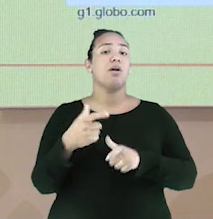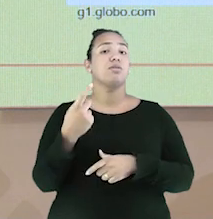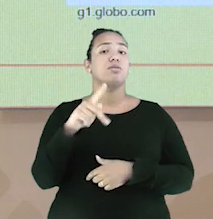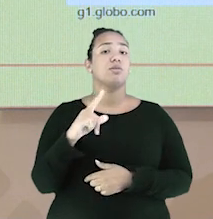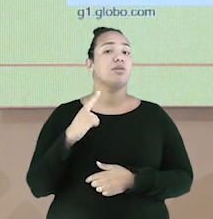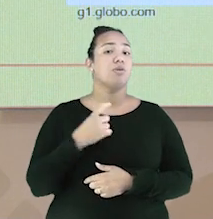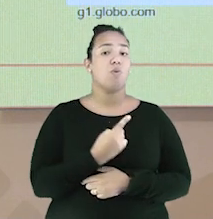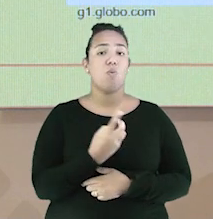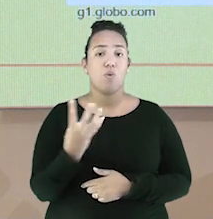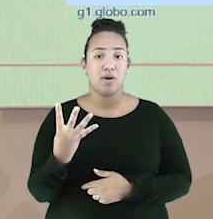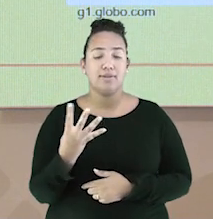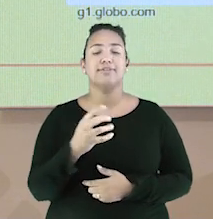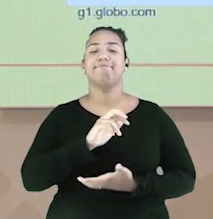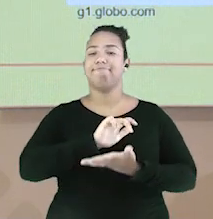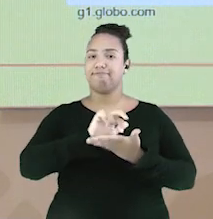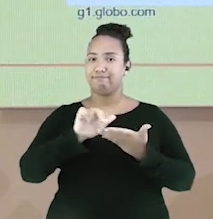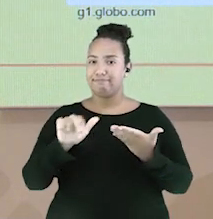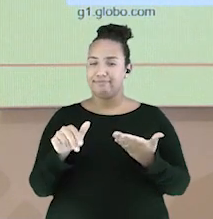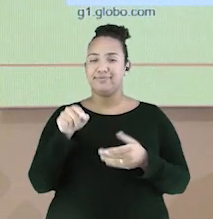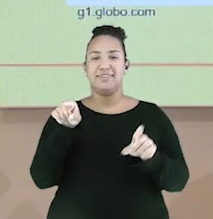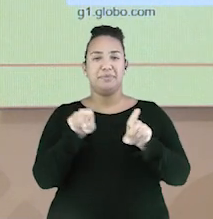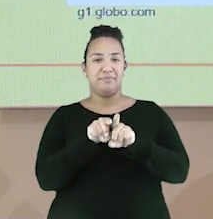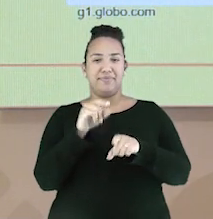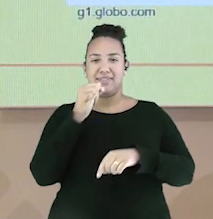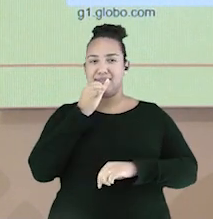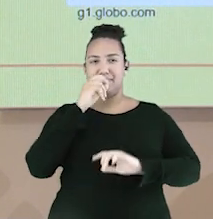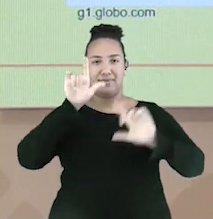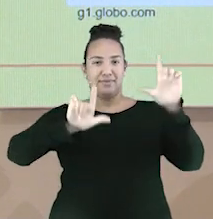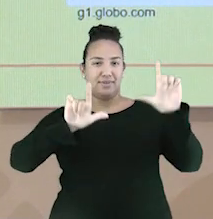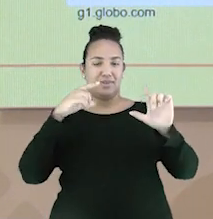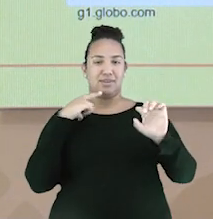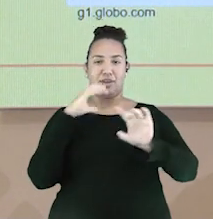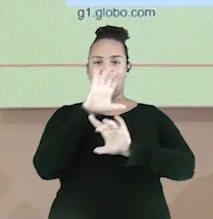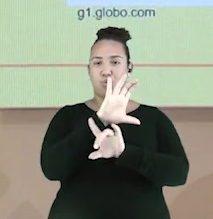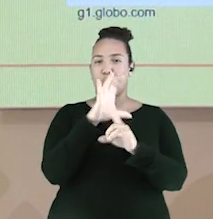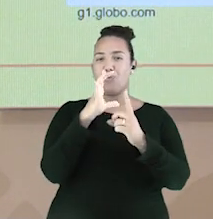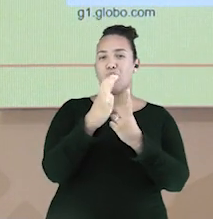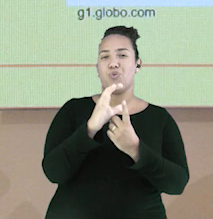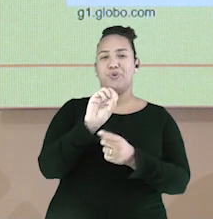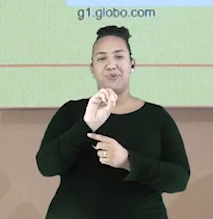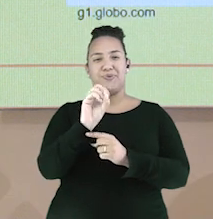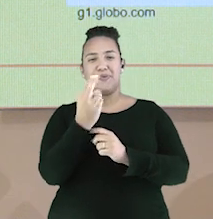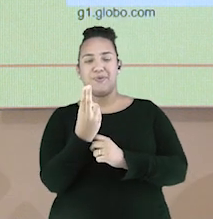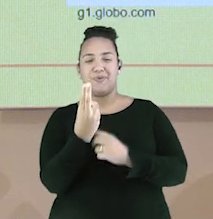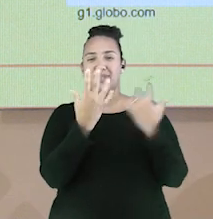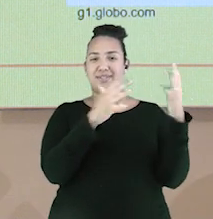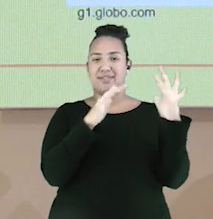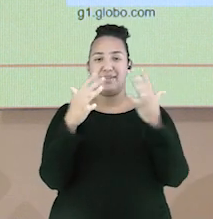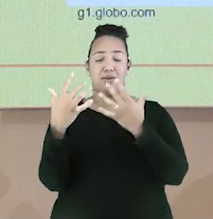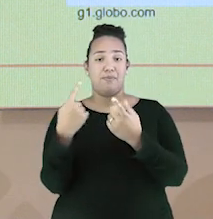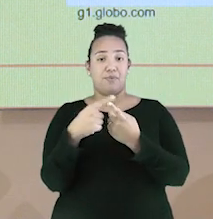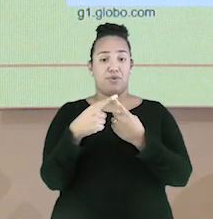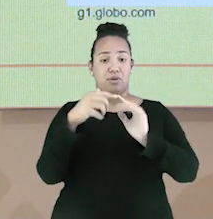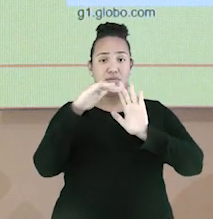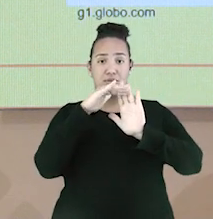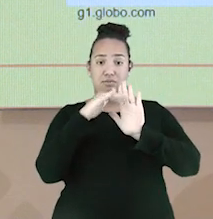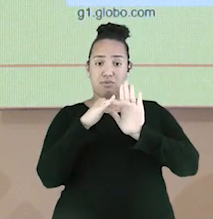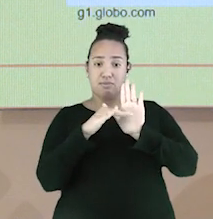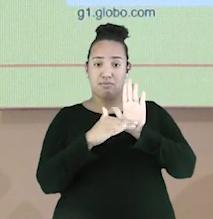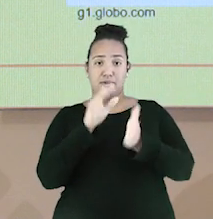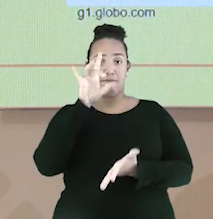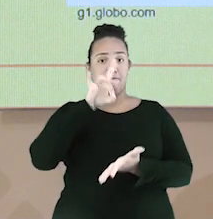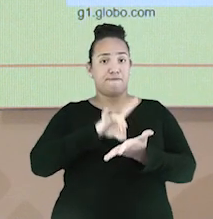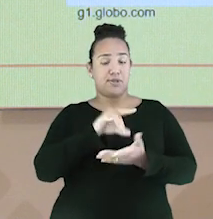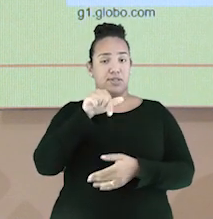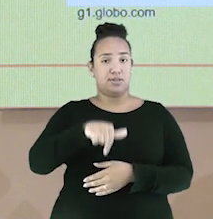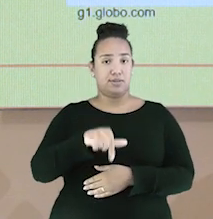Inúmeras vezes você já ligou a TV e estava passando culto ou um tipo de celebração cristã, pois a grade de programa evangélico é